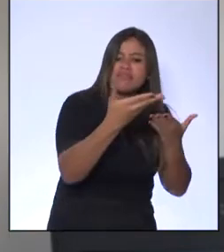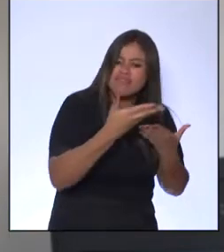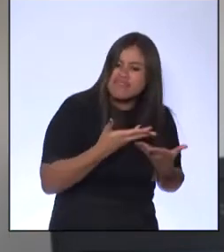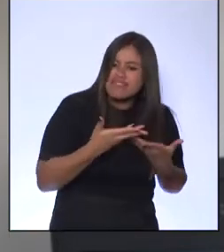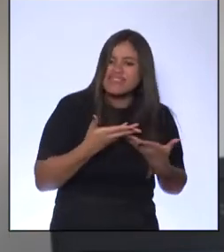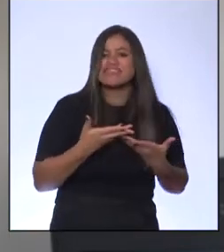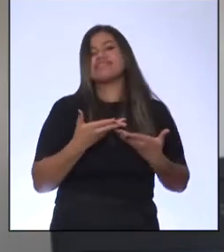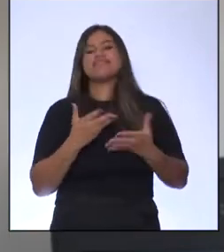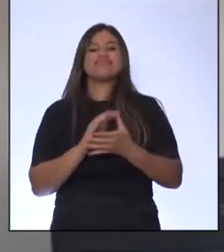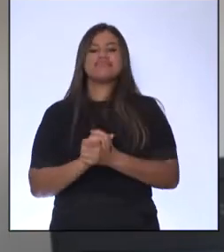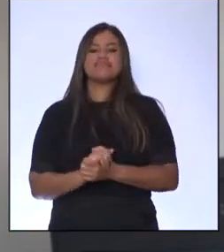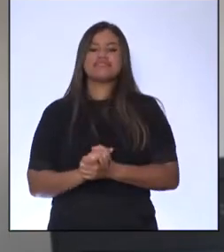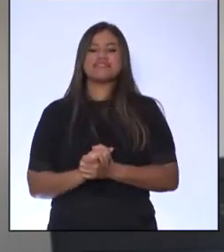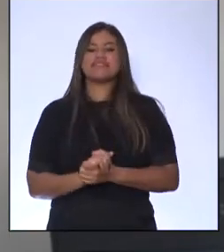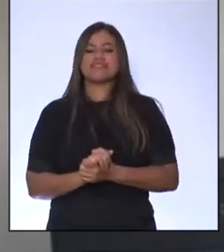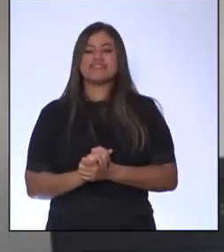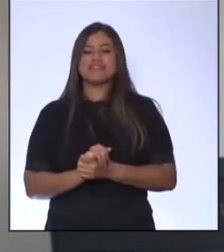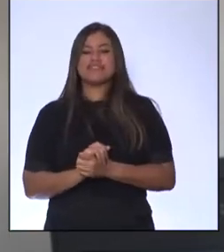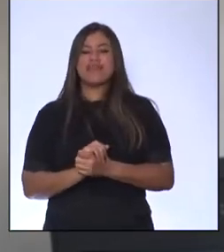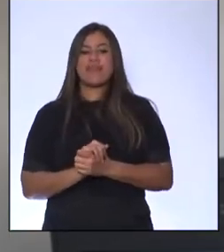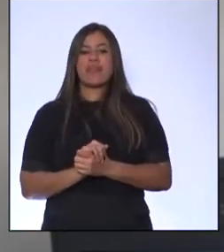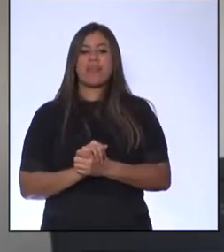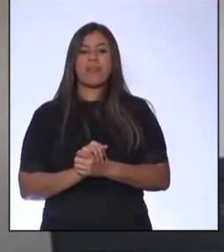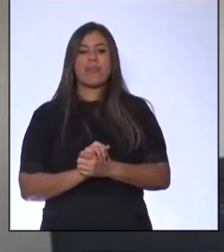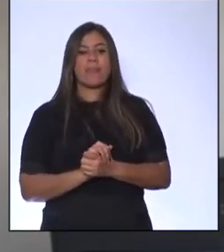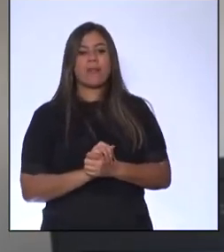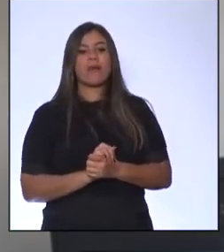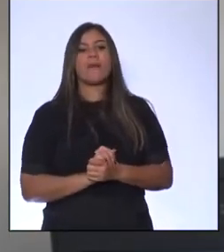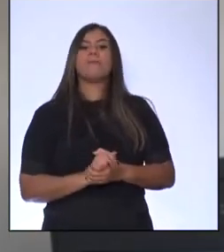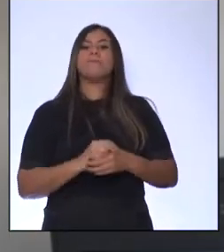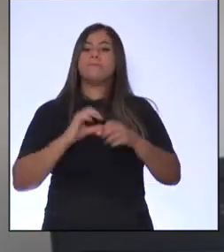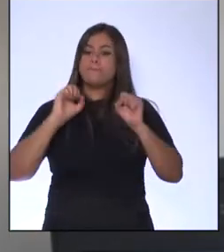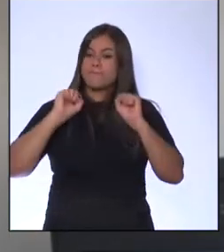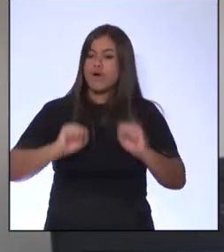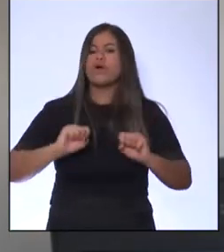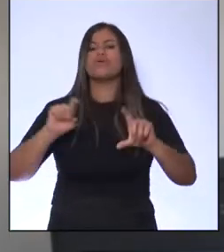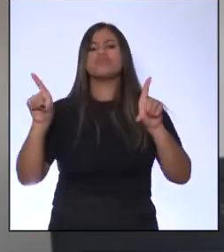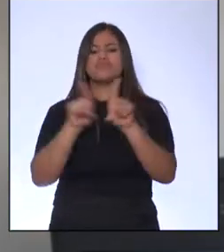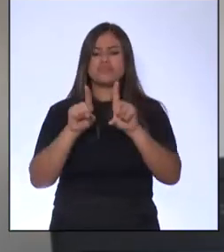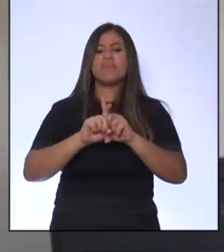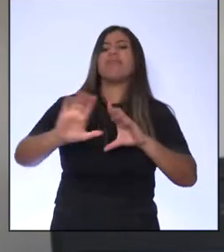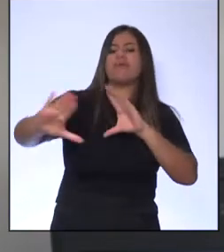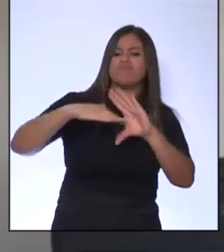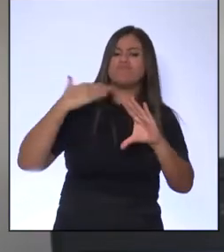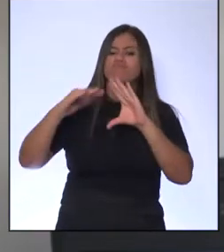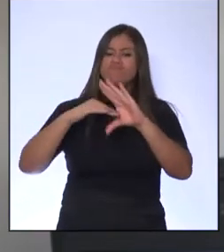transmito para o Mozart, podem começar a mandar pergunta,